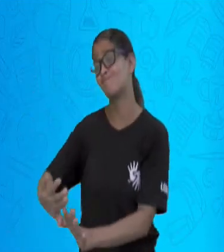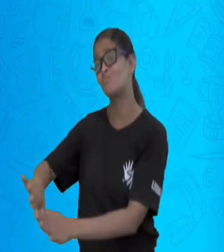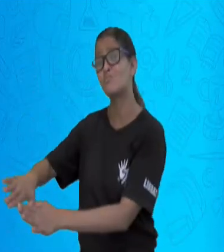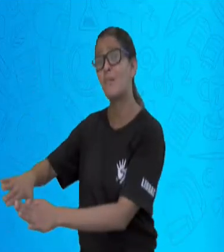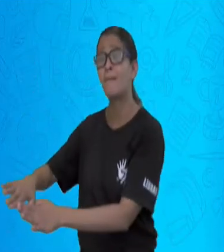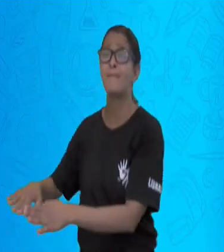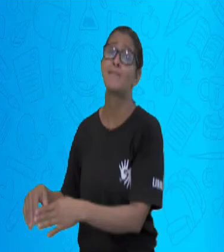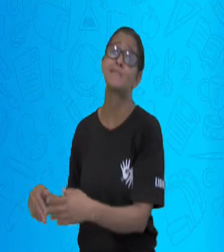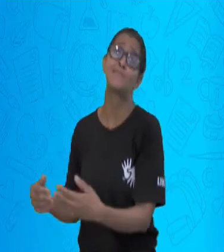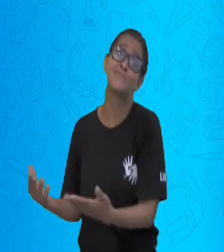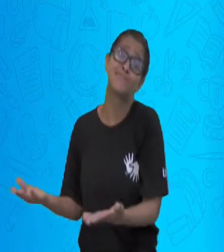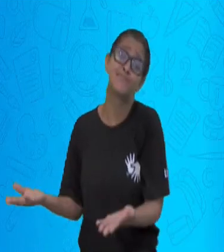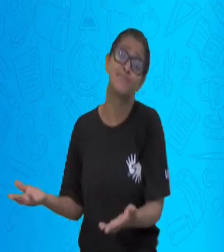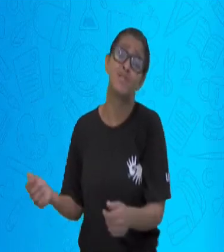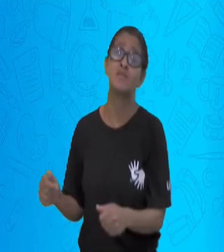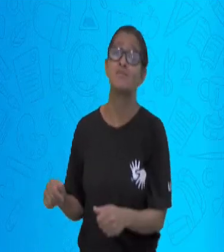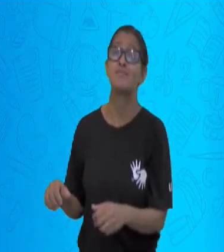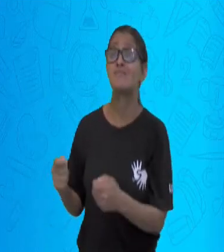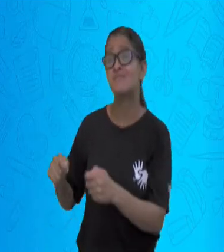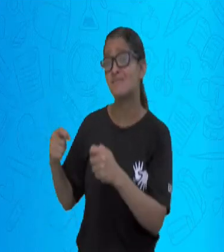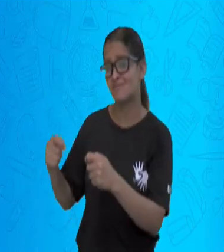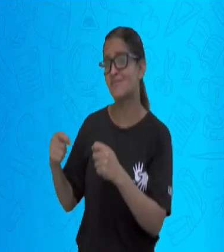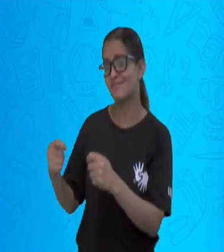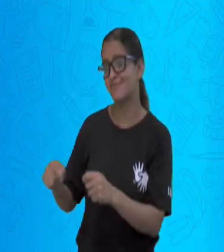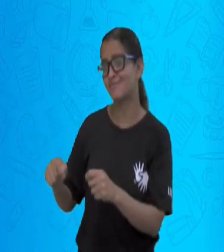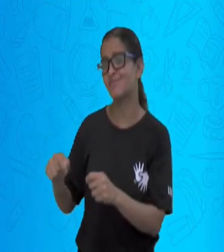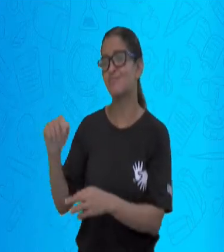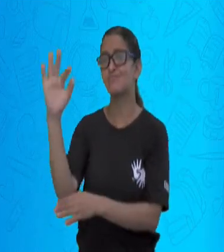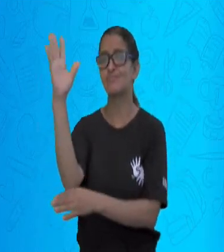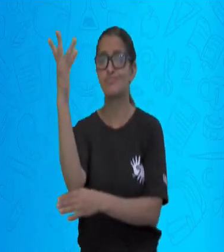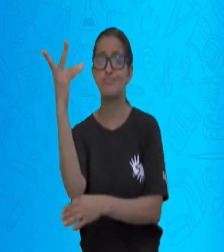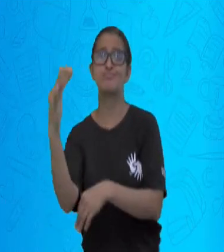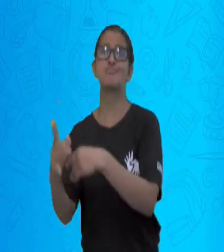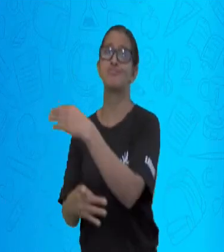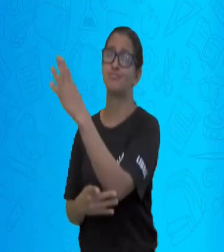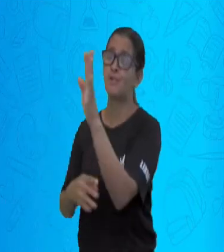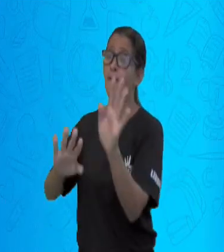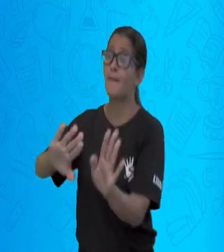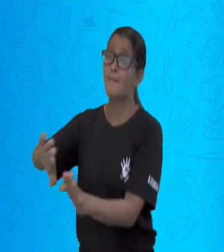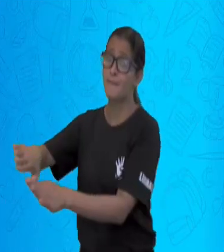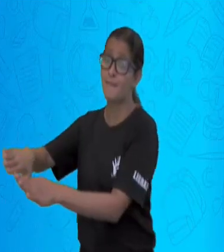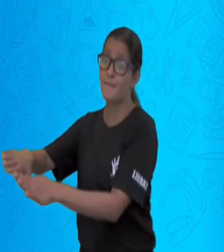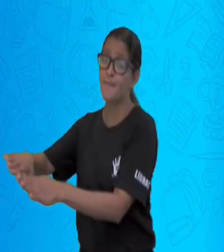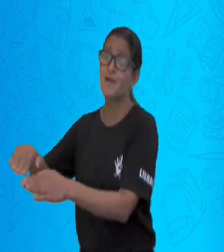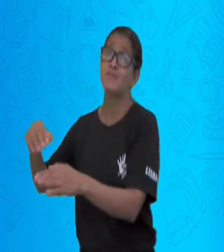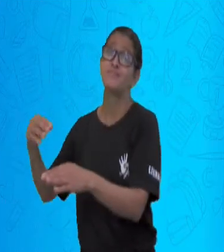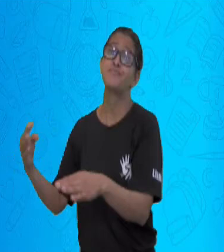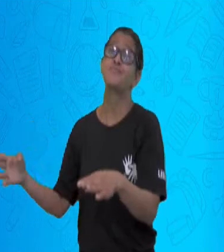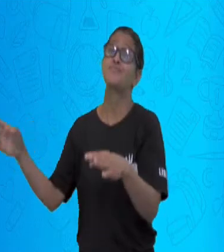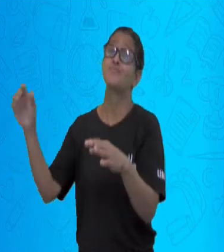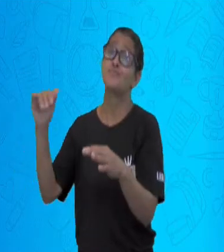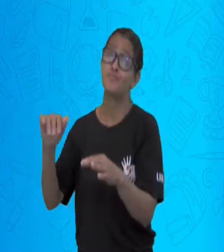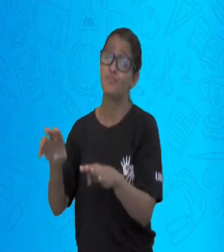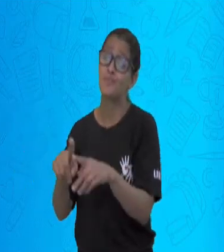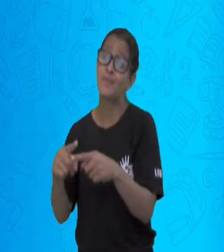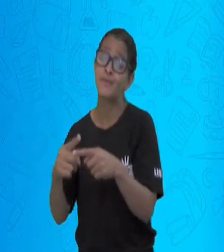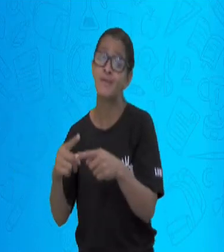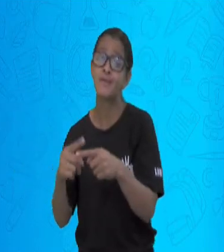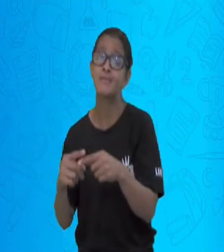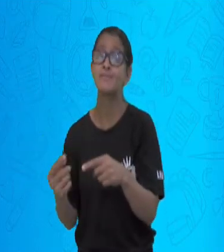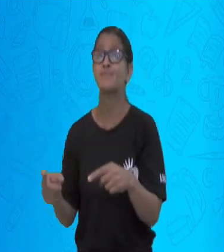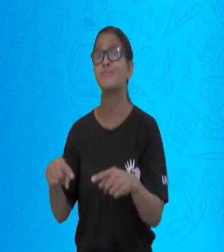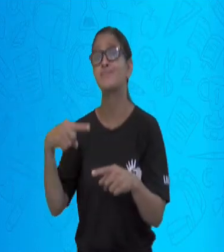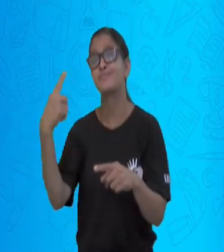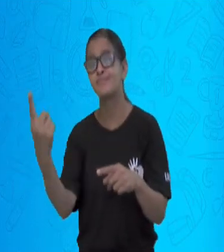em algum canto, né, onde estava ali aquela área verde, ela foi destruída para que viesse os benefícios, tá?